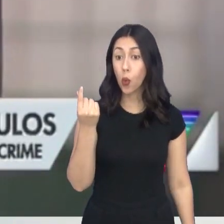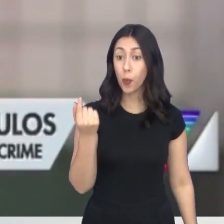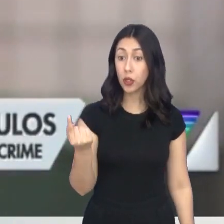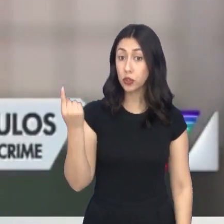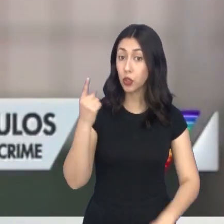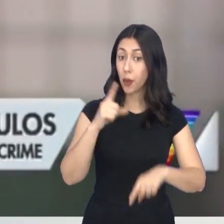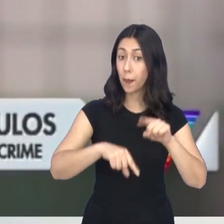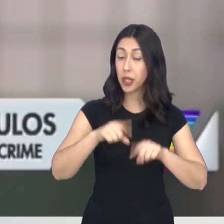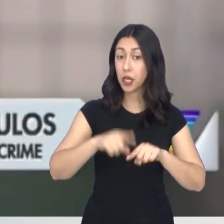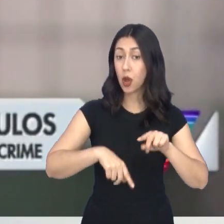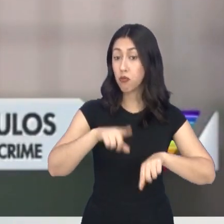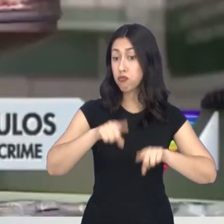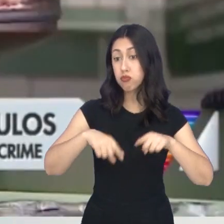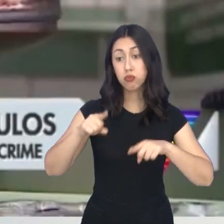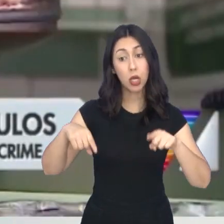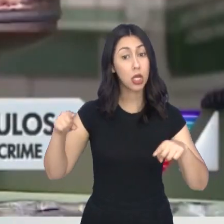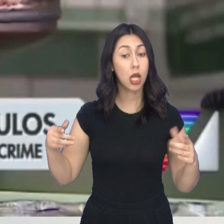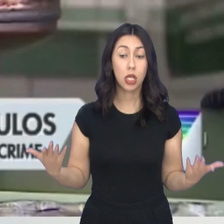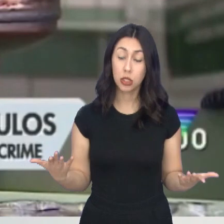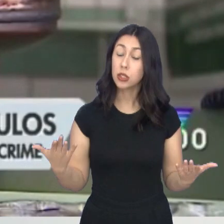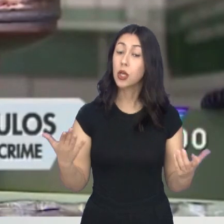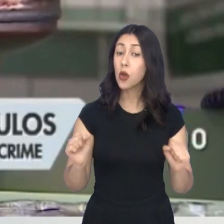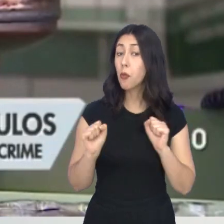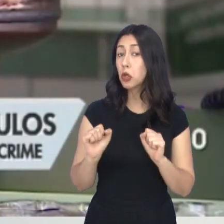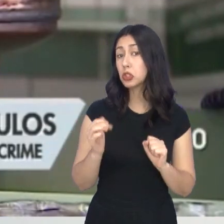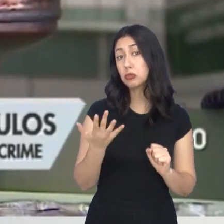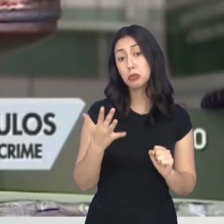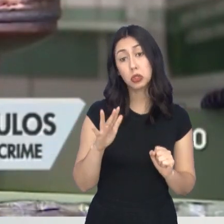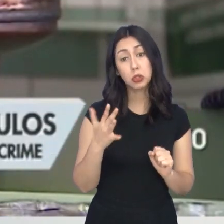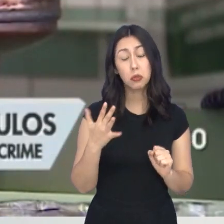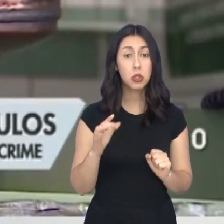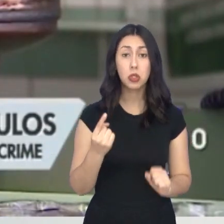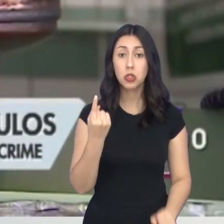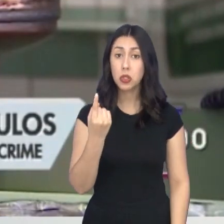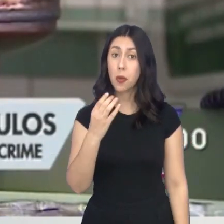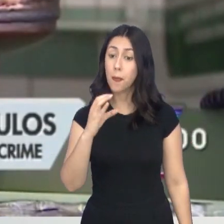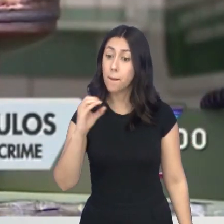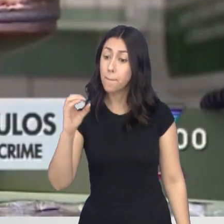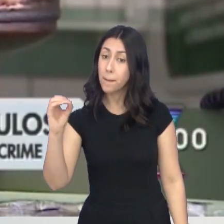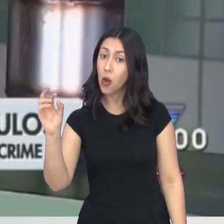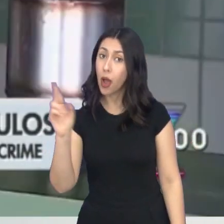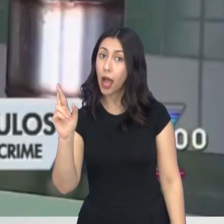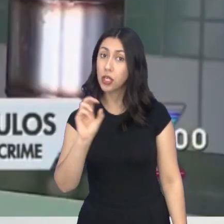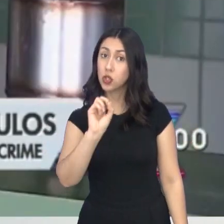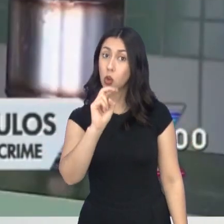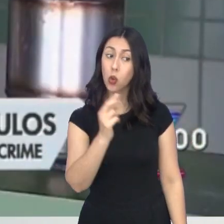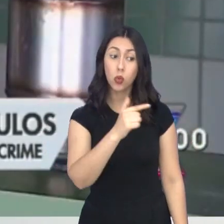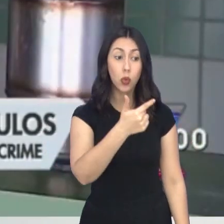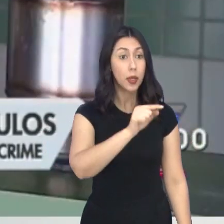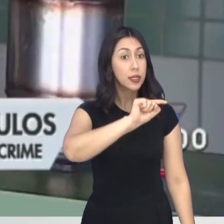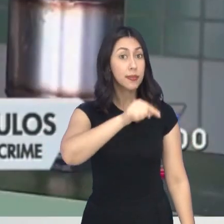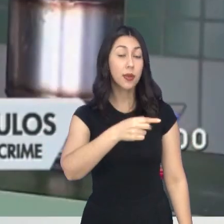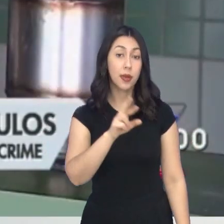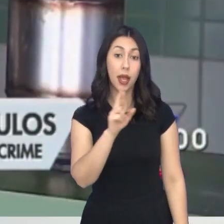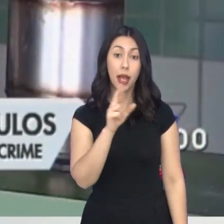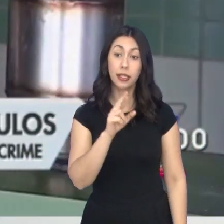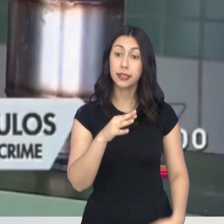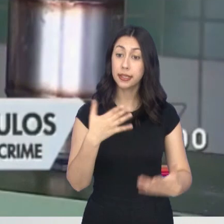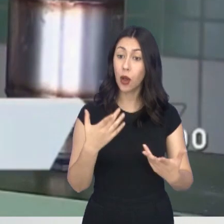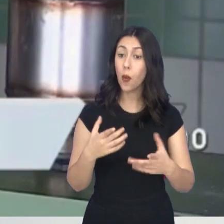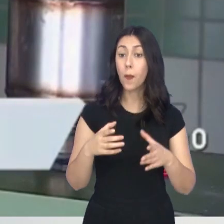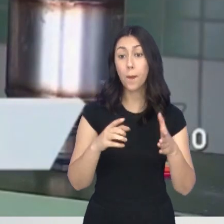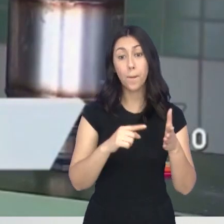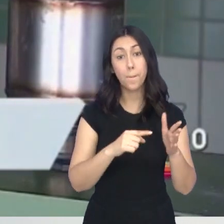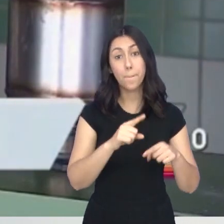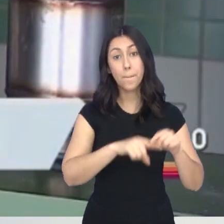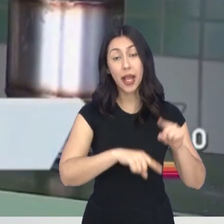varia conforme o modelo do veículo e pode custar, em média, entre R$ 1.000 e R$ 2.000. O catalisador é uma peça que faz parte